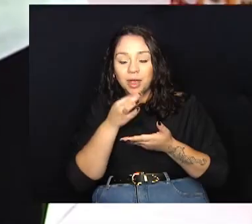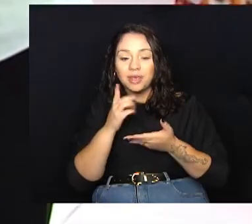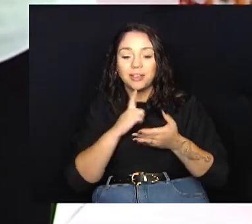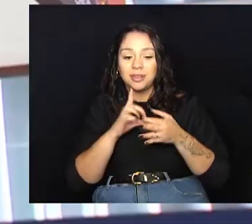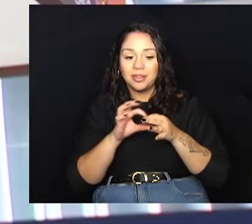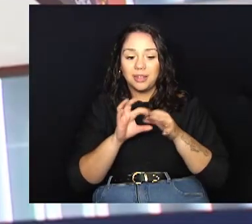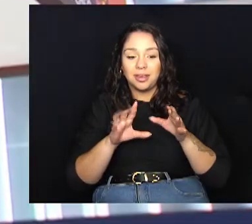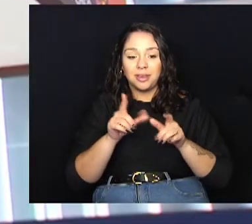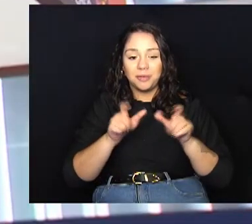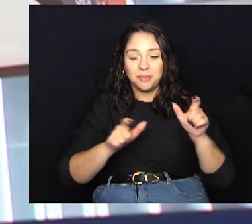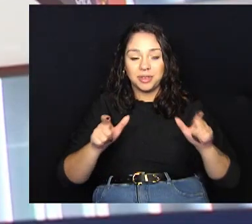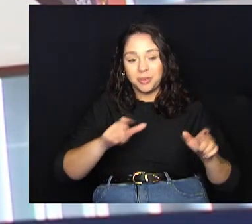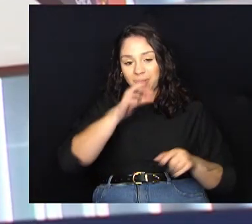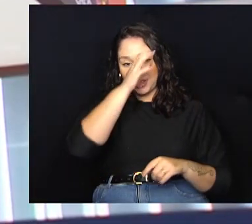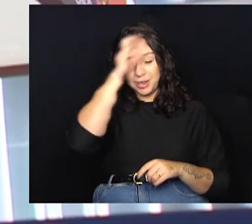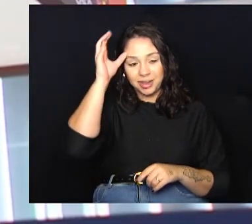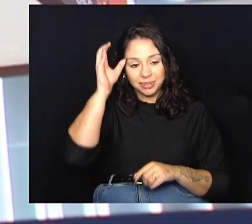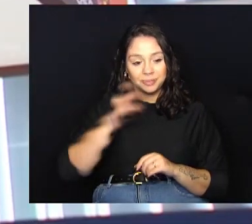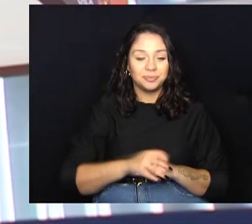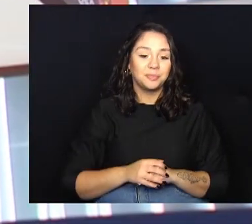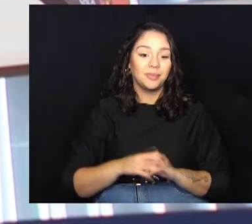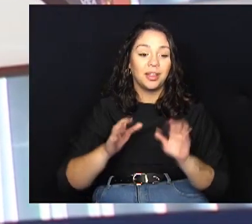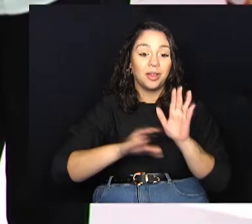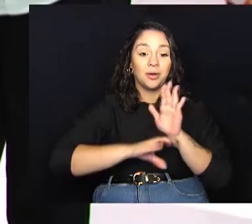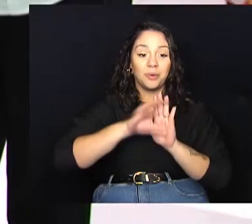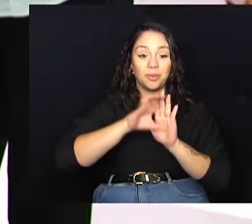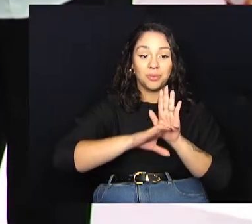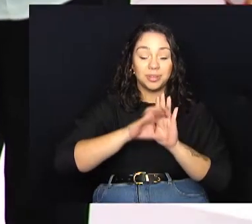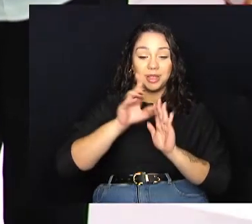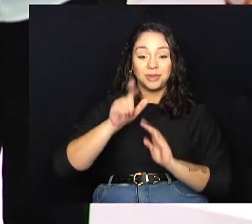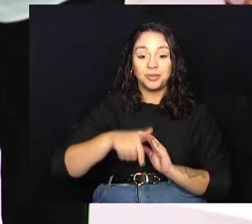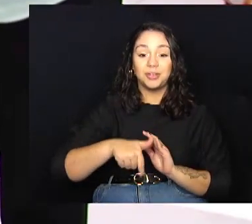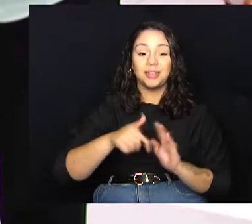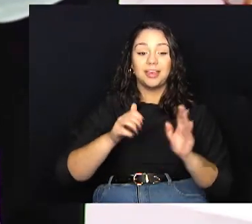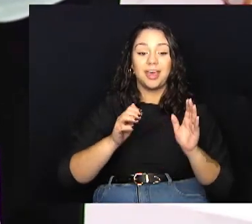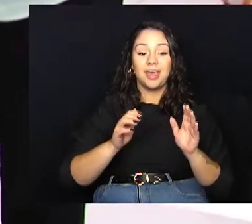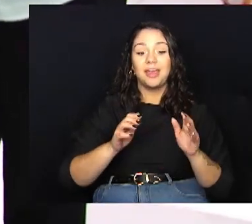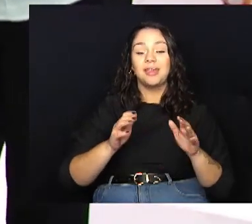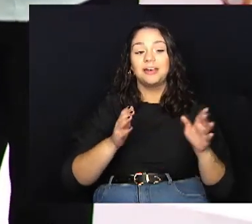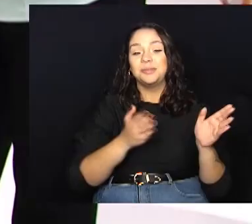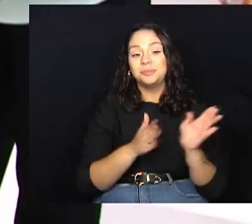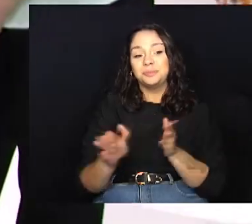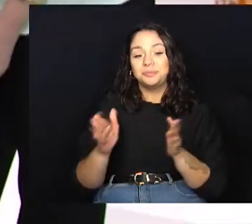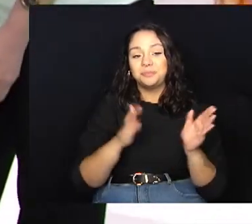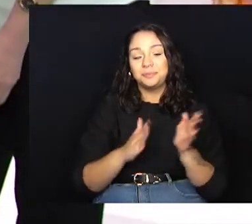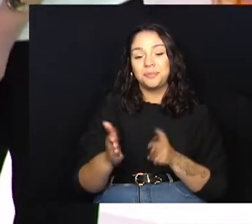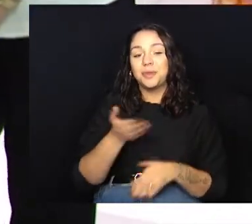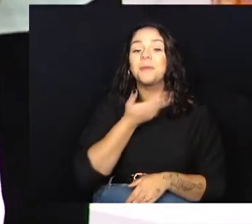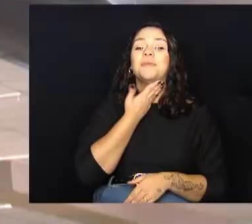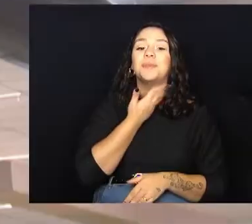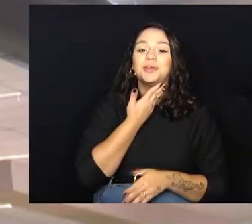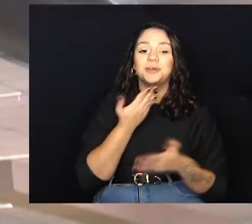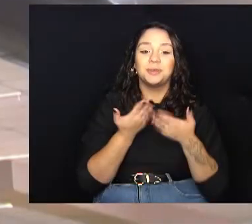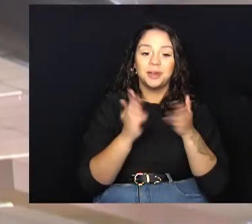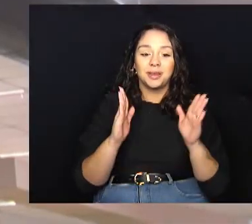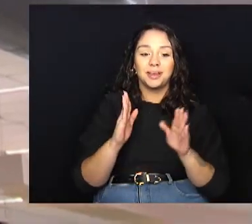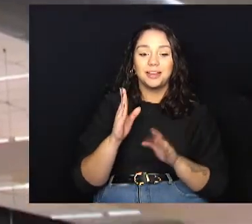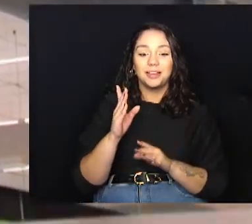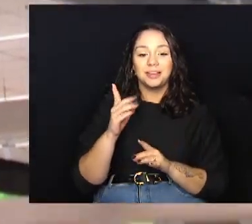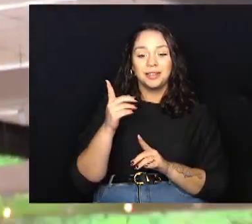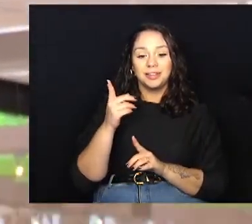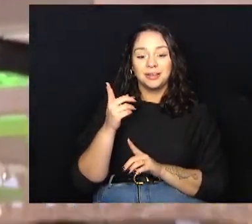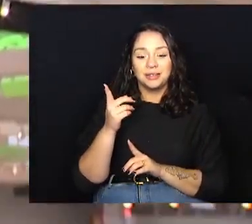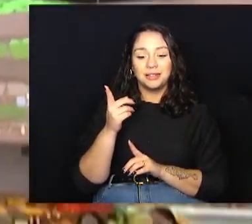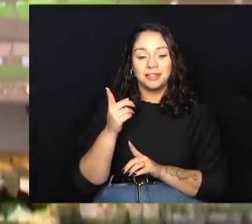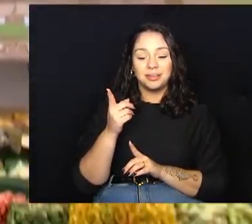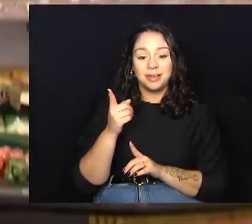do cliente o conceito do caixa bate-papo inaugurado na última semana na cidade é o primeiro